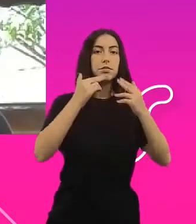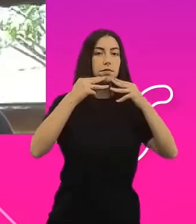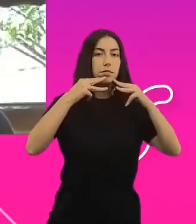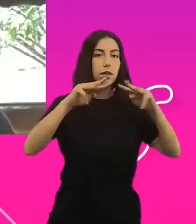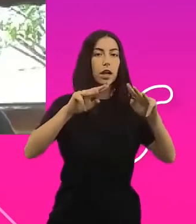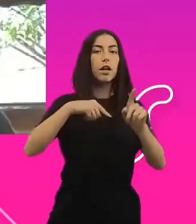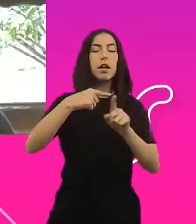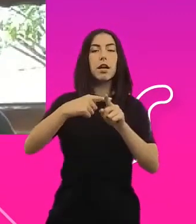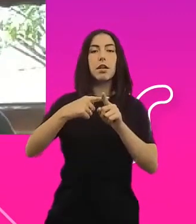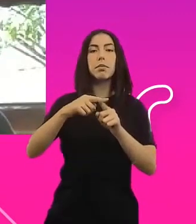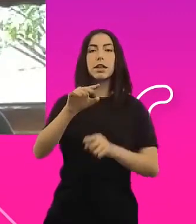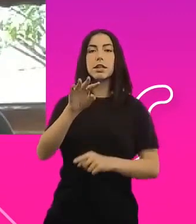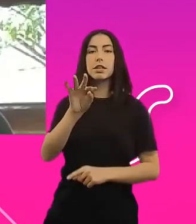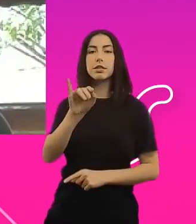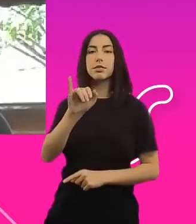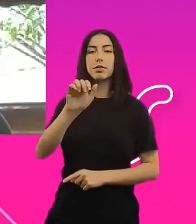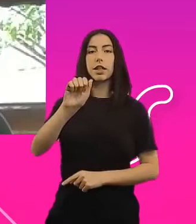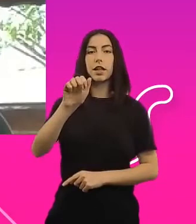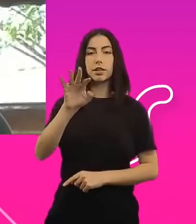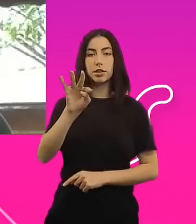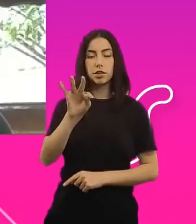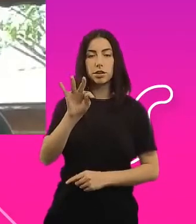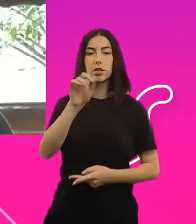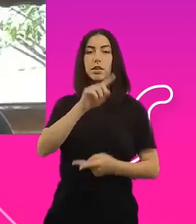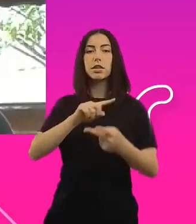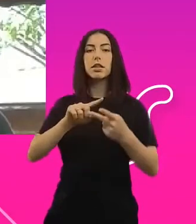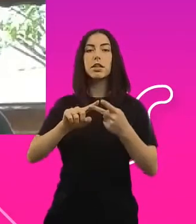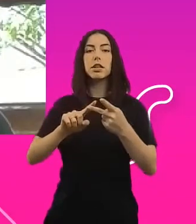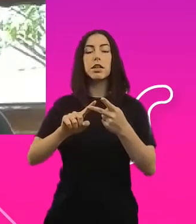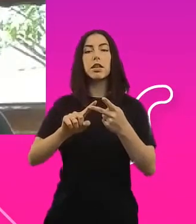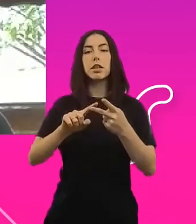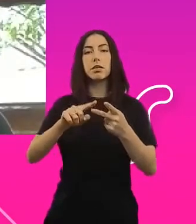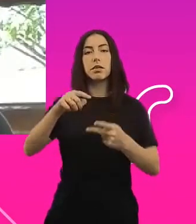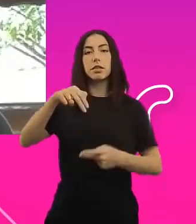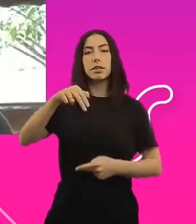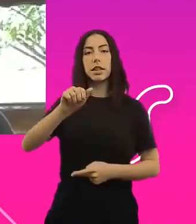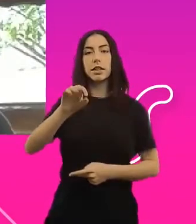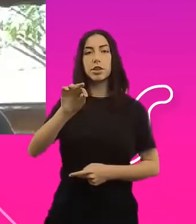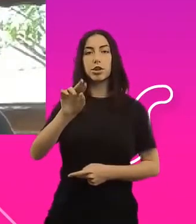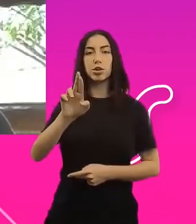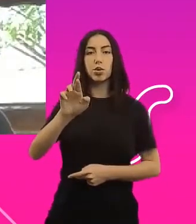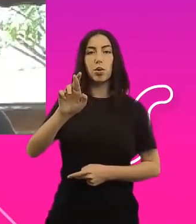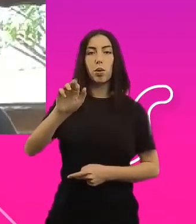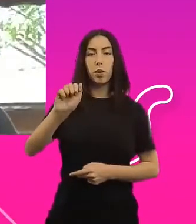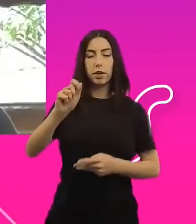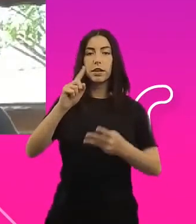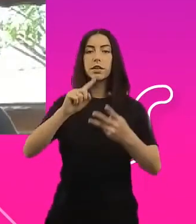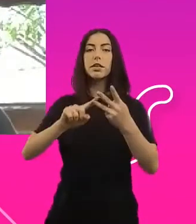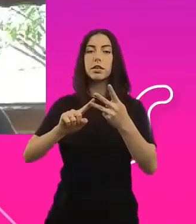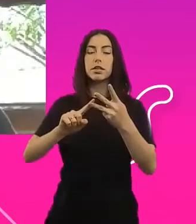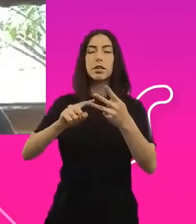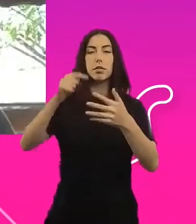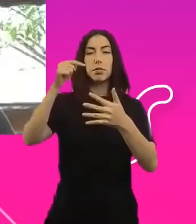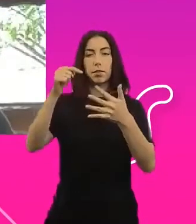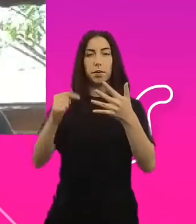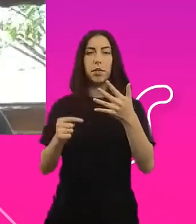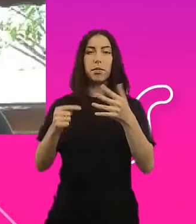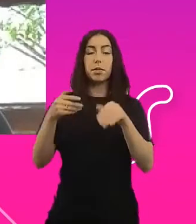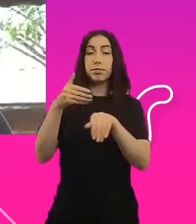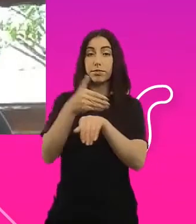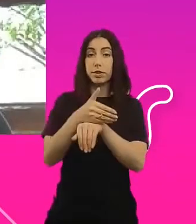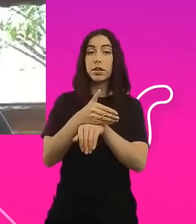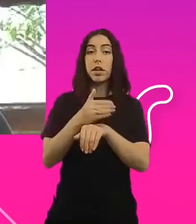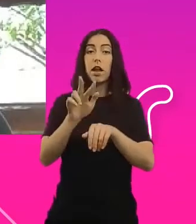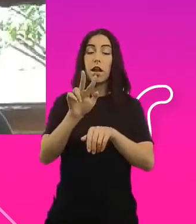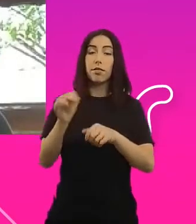Abril e Natura, e ela vai nos contar um pouco sobre o projeto Mulheres do Nosso Bairro, uma iniciativa da Indy.